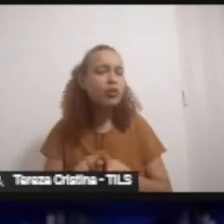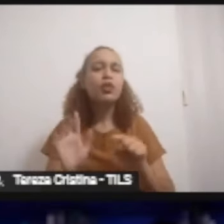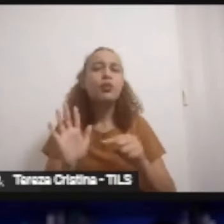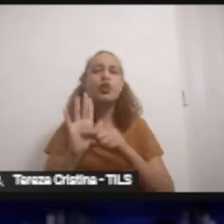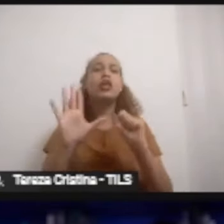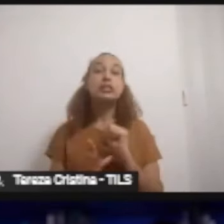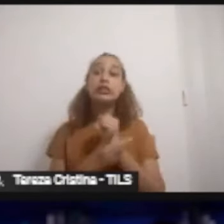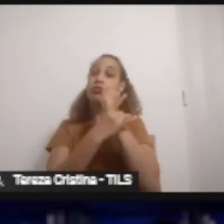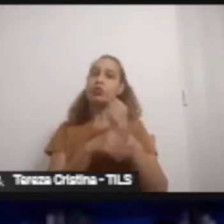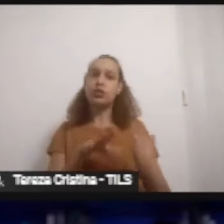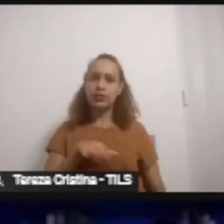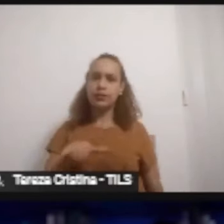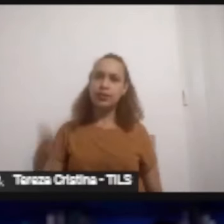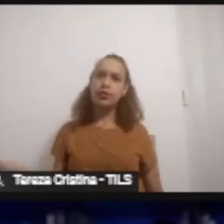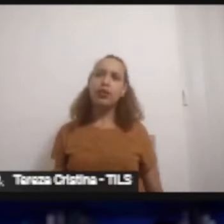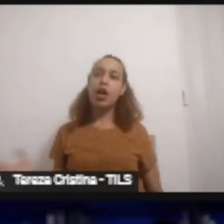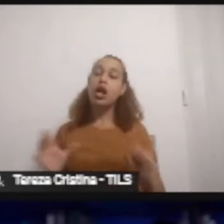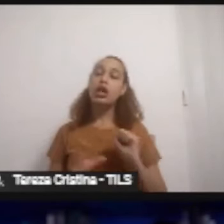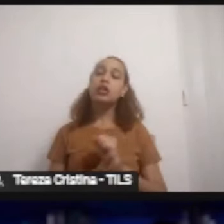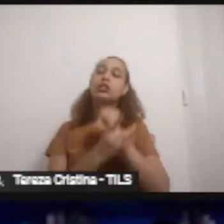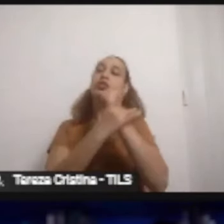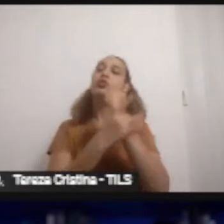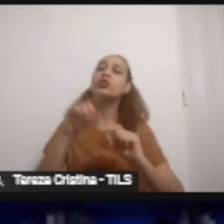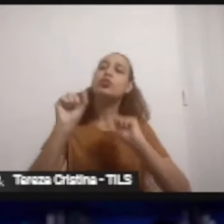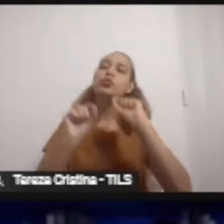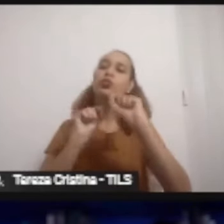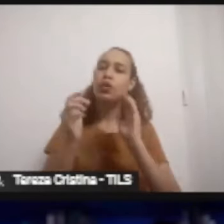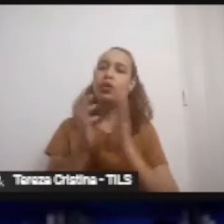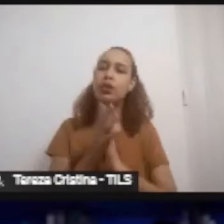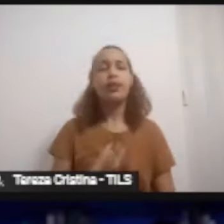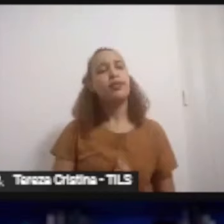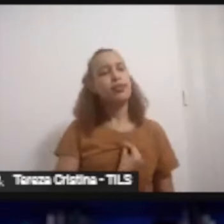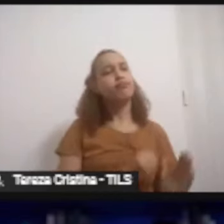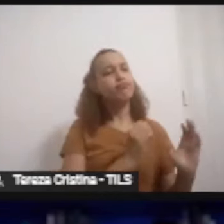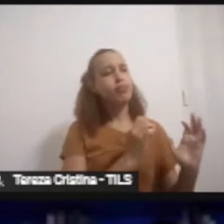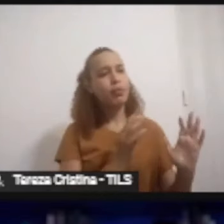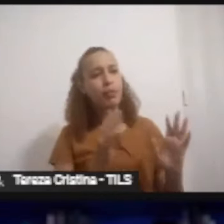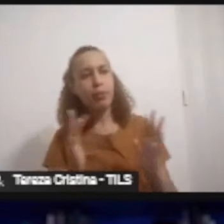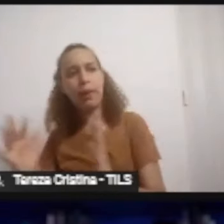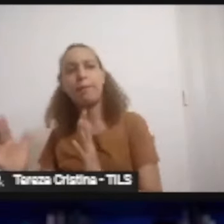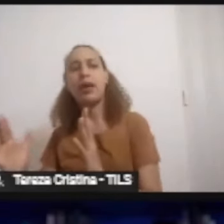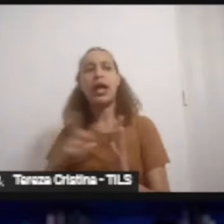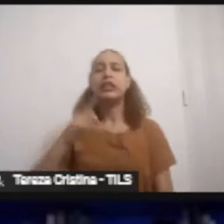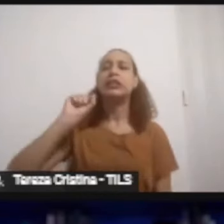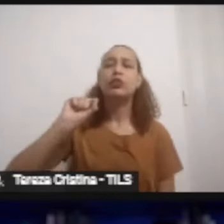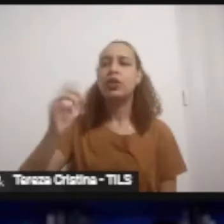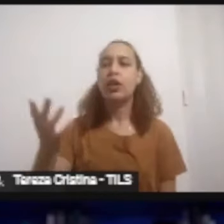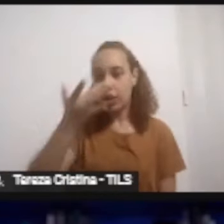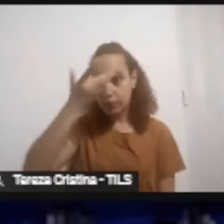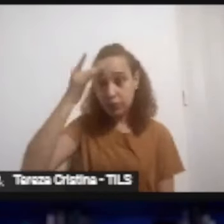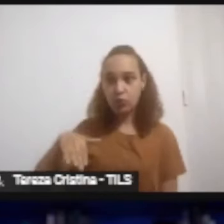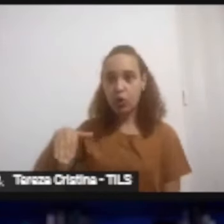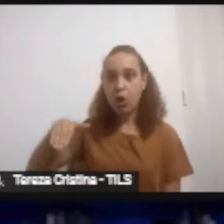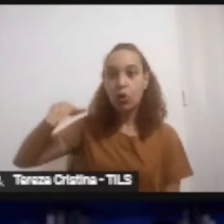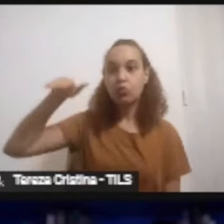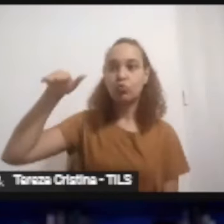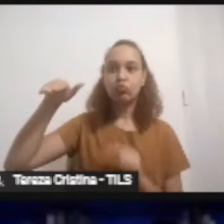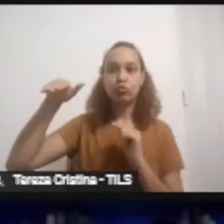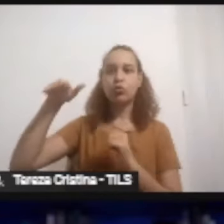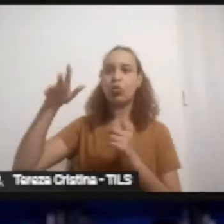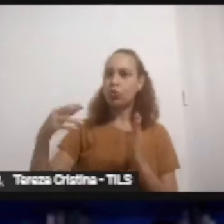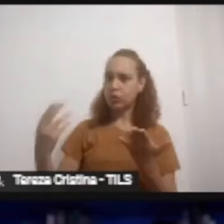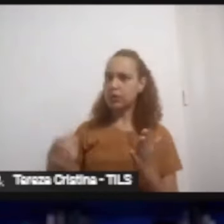né? A segurança da rotina, de que ela tem... O adulto que dá um limite, ele também